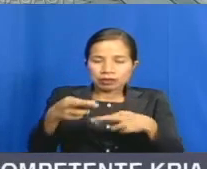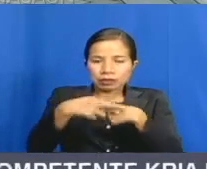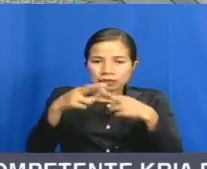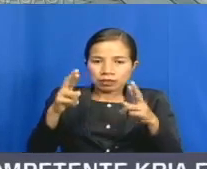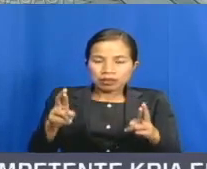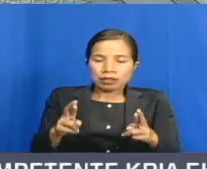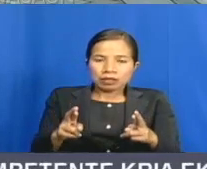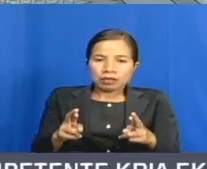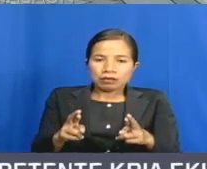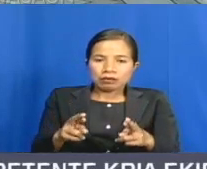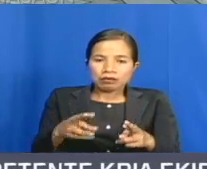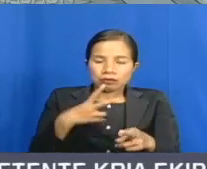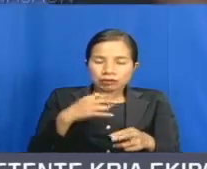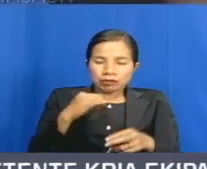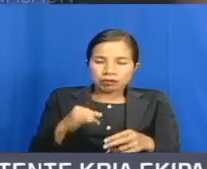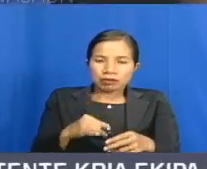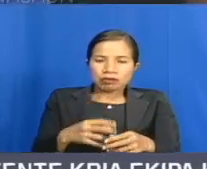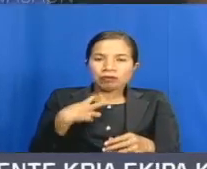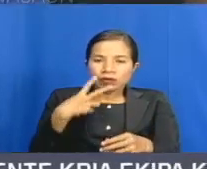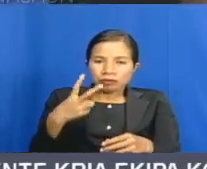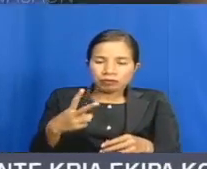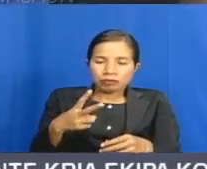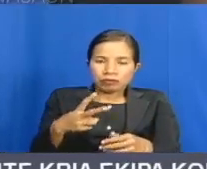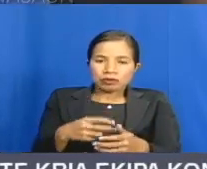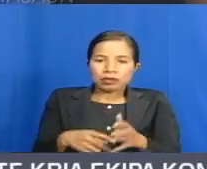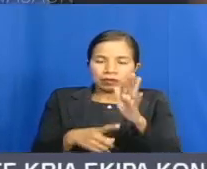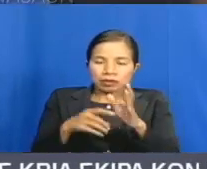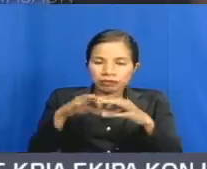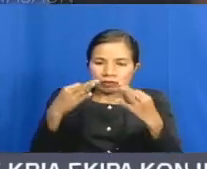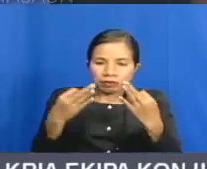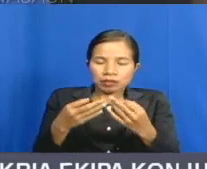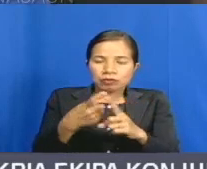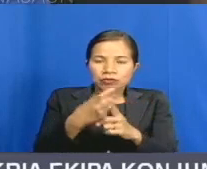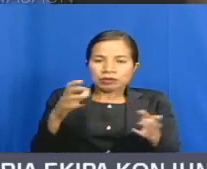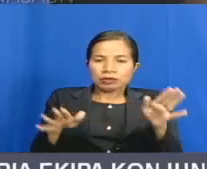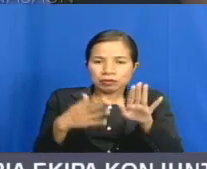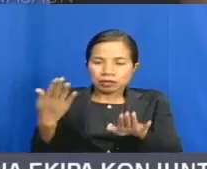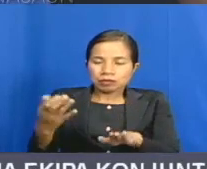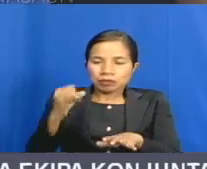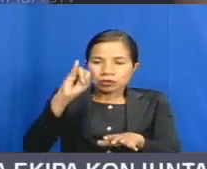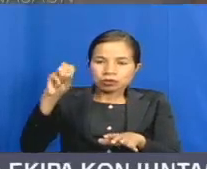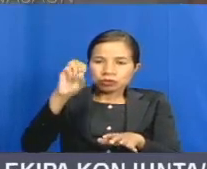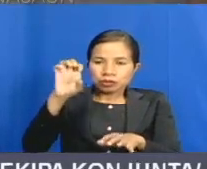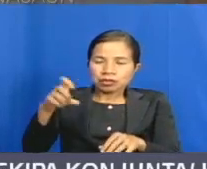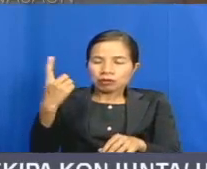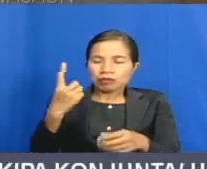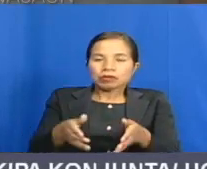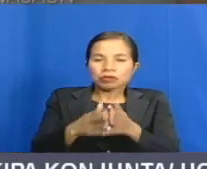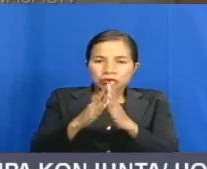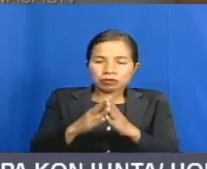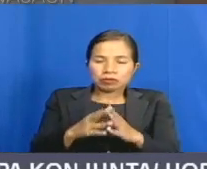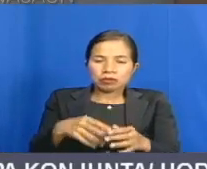Luz Clarita Dili, porta-voz Moreno Oliveira, representa a família Rússia Matebian, José Bernardo, na Fatem Azizi, ba parte